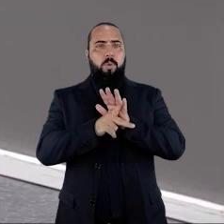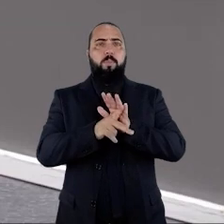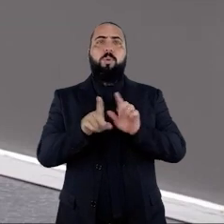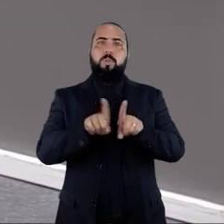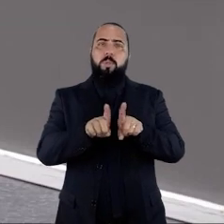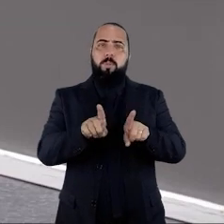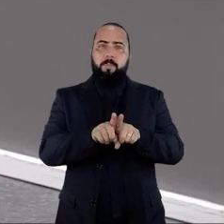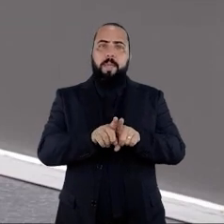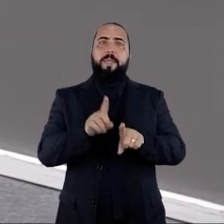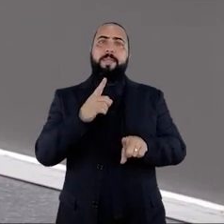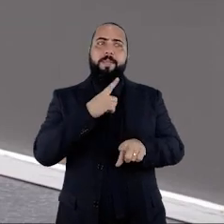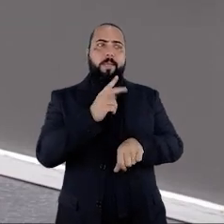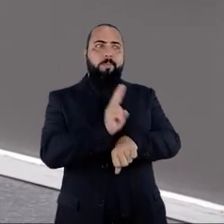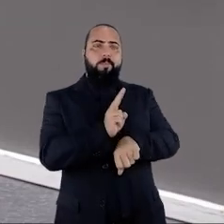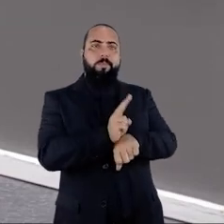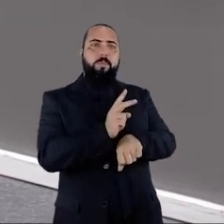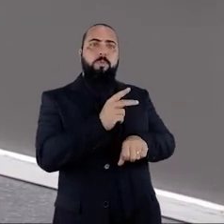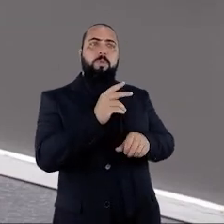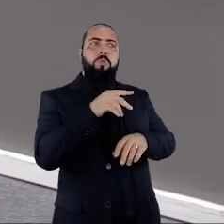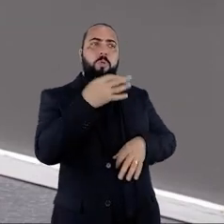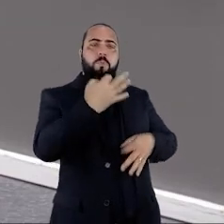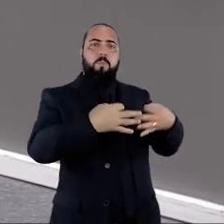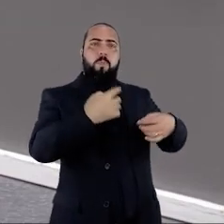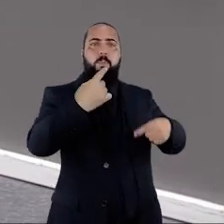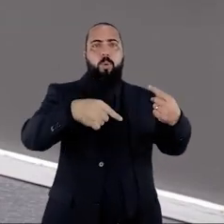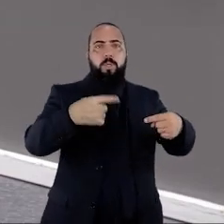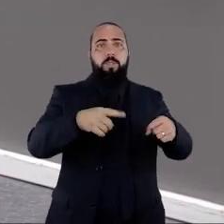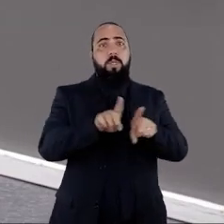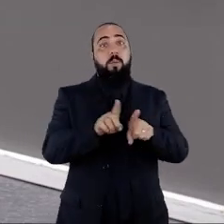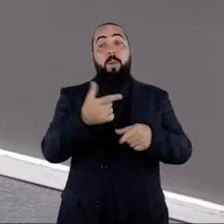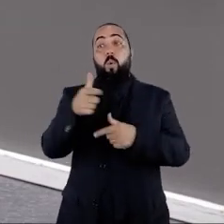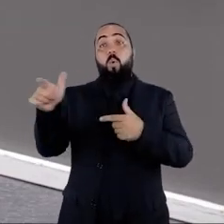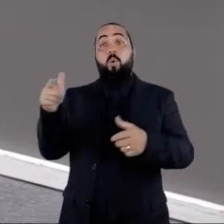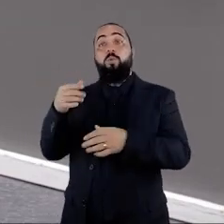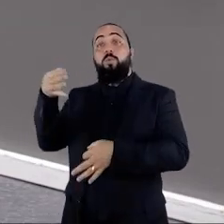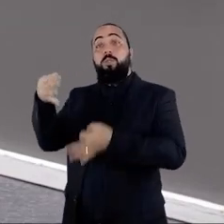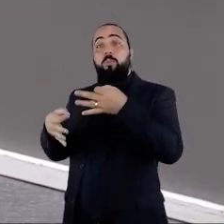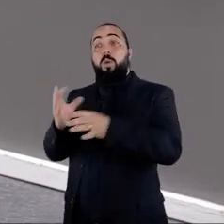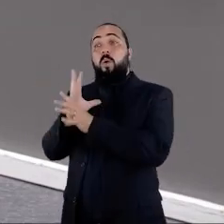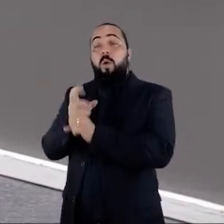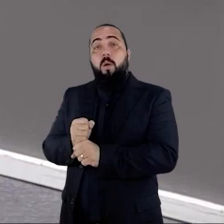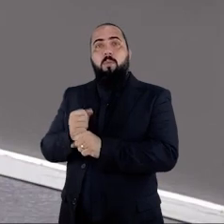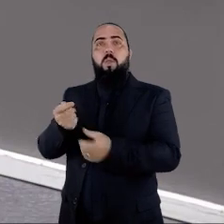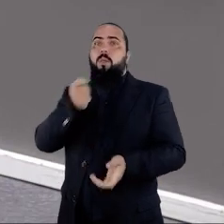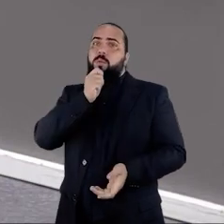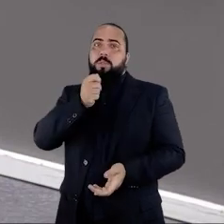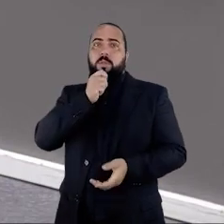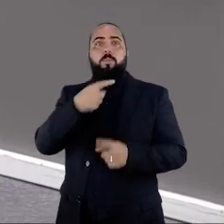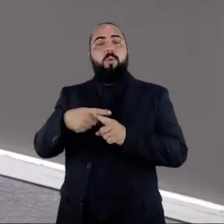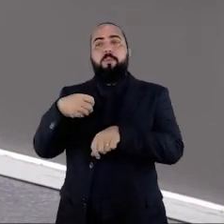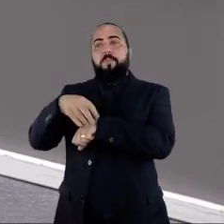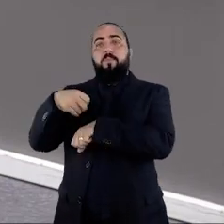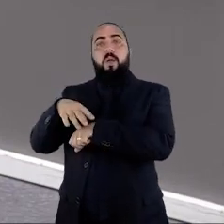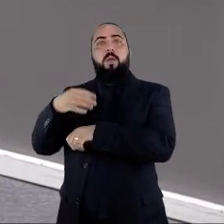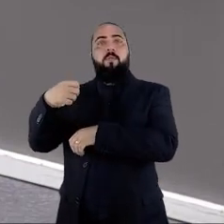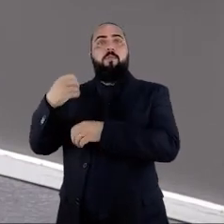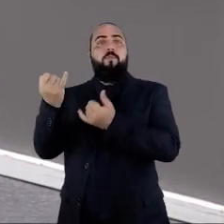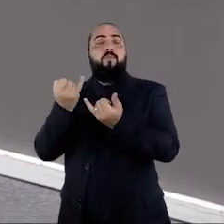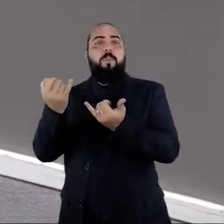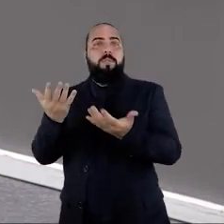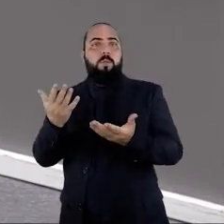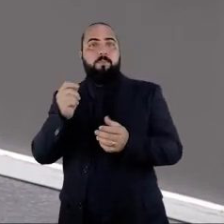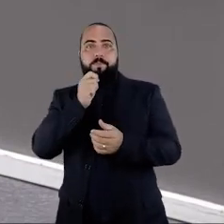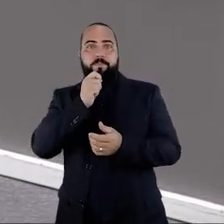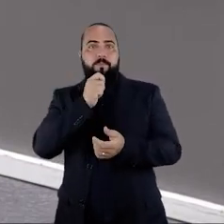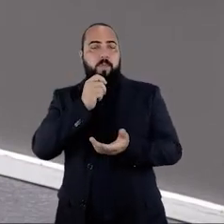pessoas negras do que o esperado pela própria política, aprovada pelo CNJ. Em outros 6 tribunais o resultado sequer pode ser calculado, porque não mandaram informações. Eu